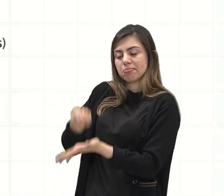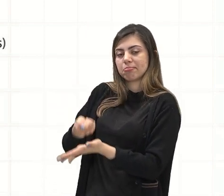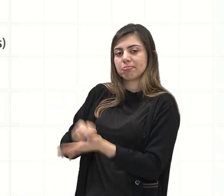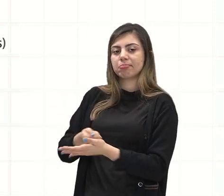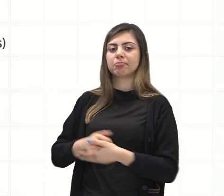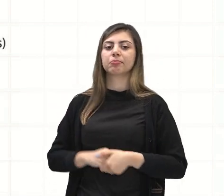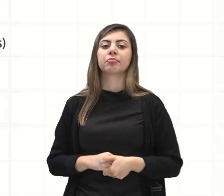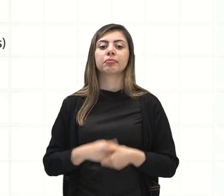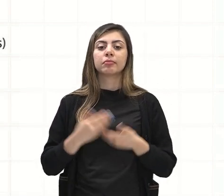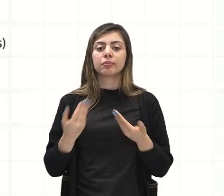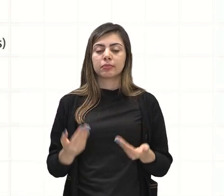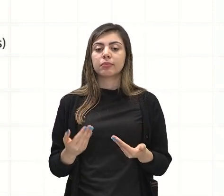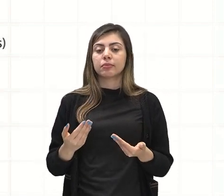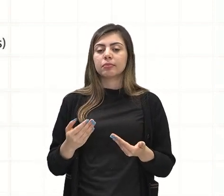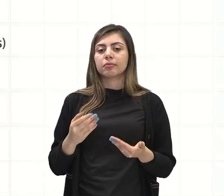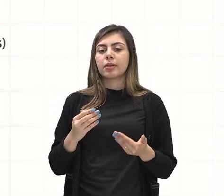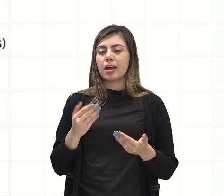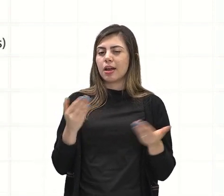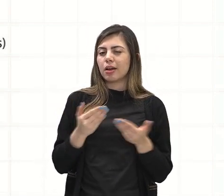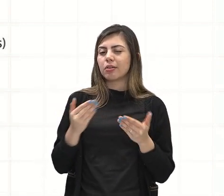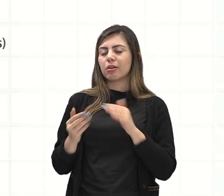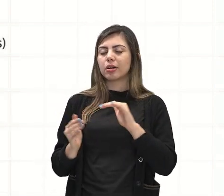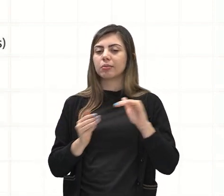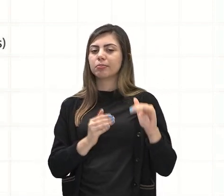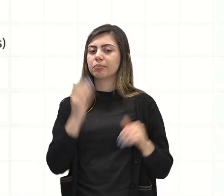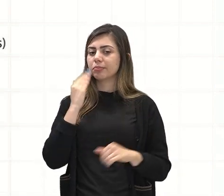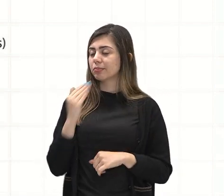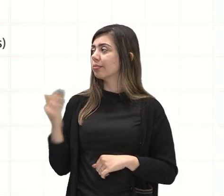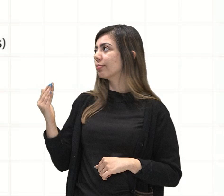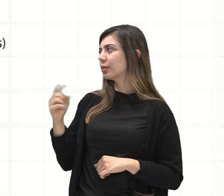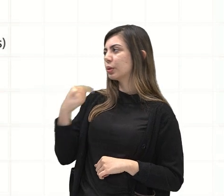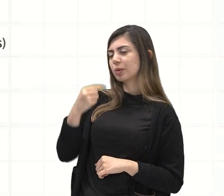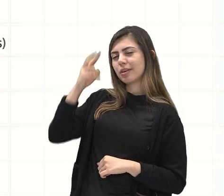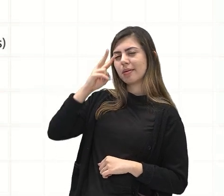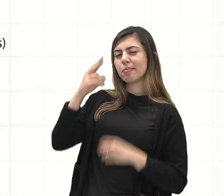Na sequência, vamos relembrar um pouco a respeito, então, de como estava